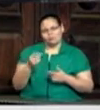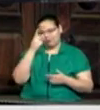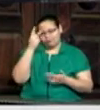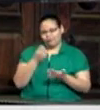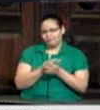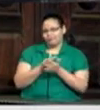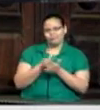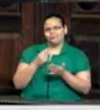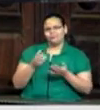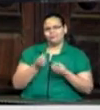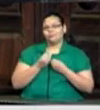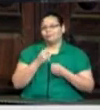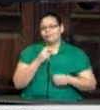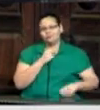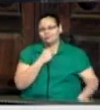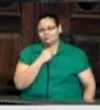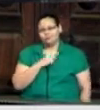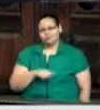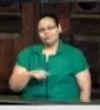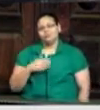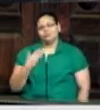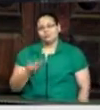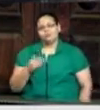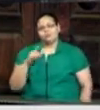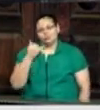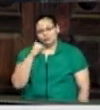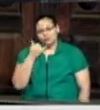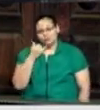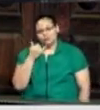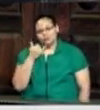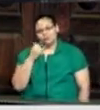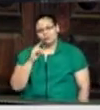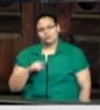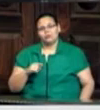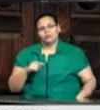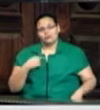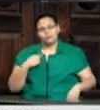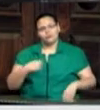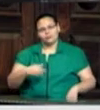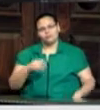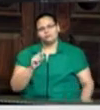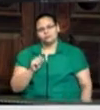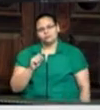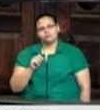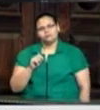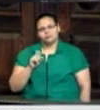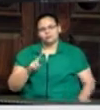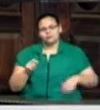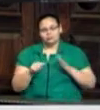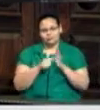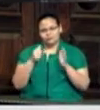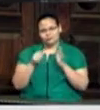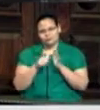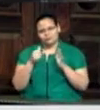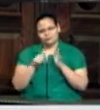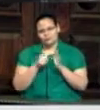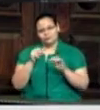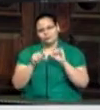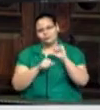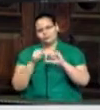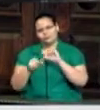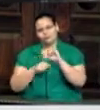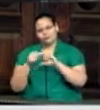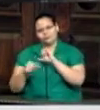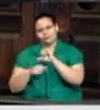o não cumprimento, a não devolução desse celular vai imediatamente, em primeiro lugar, mudar